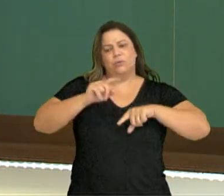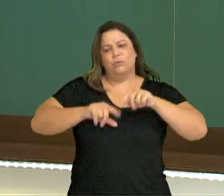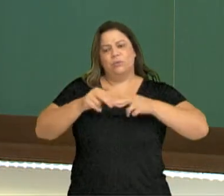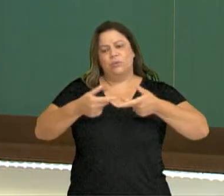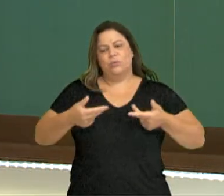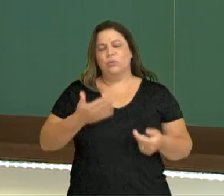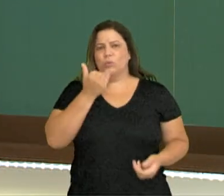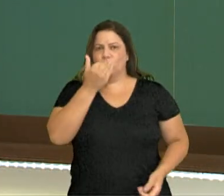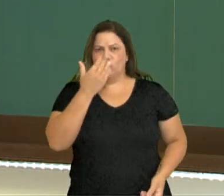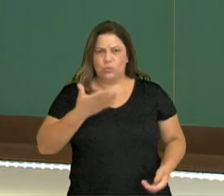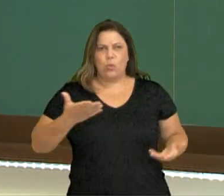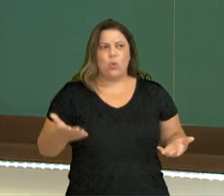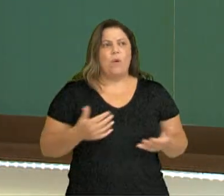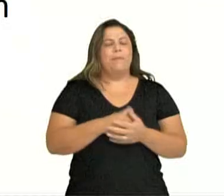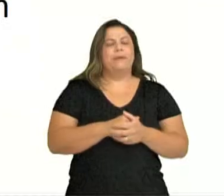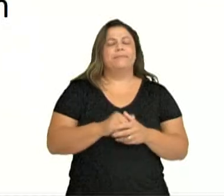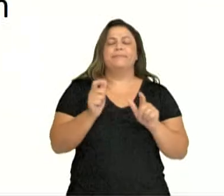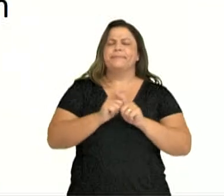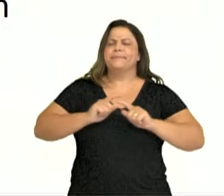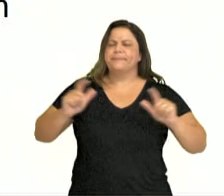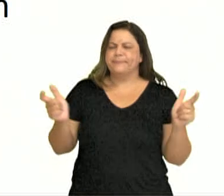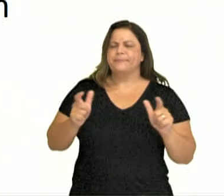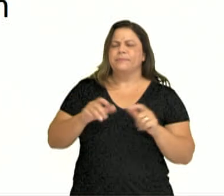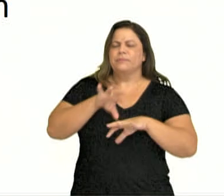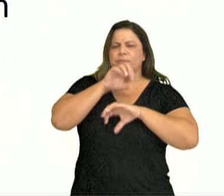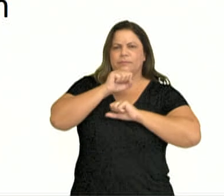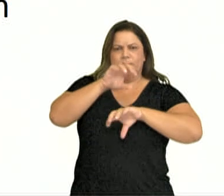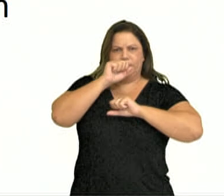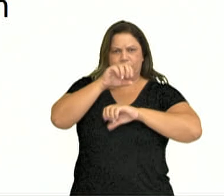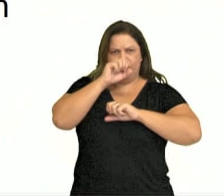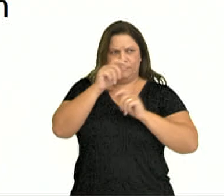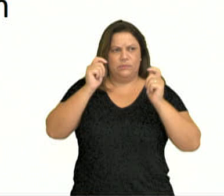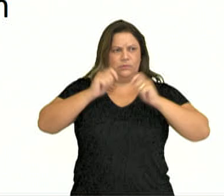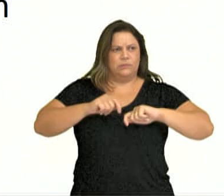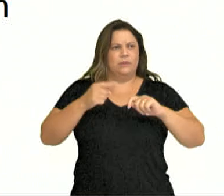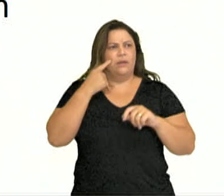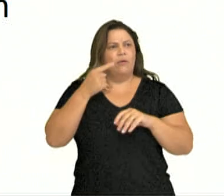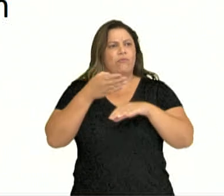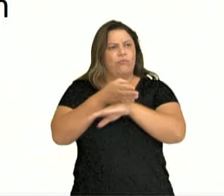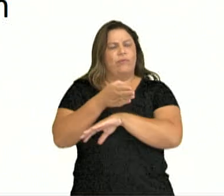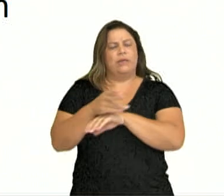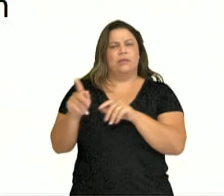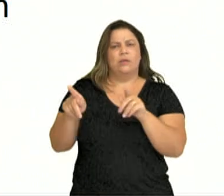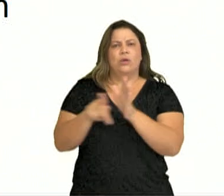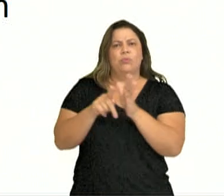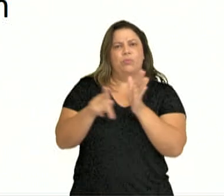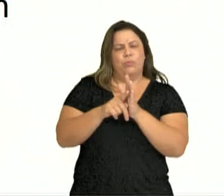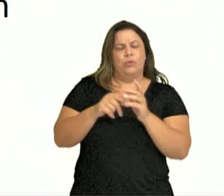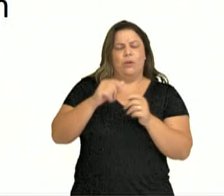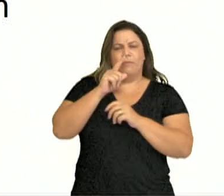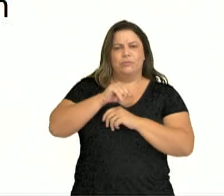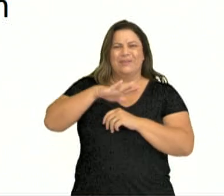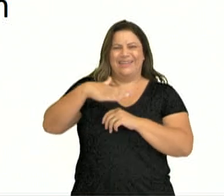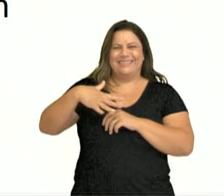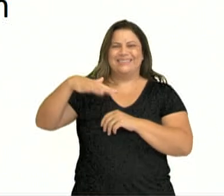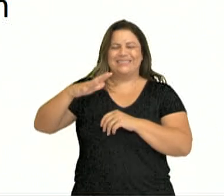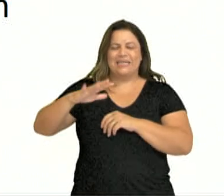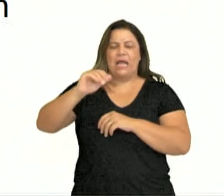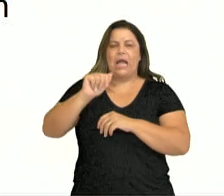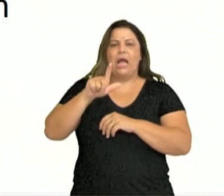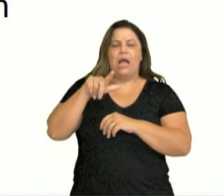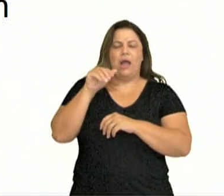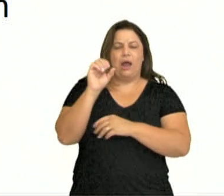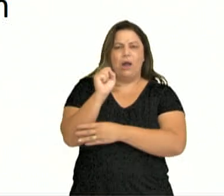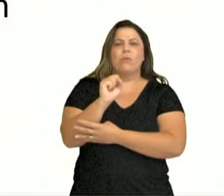consome. A maior parte do oxigênio produzido vem do fitoplâncton e das algas pluricelulares. Então muitas